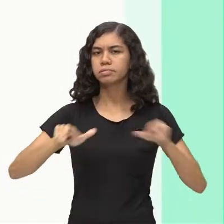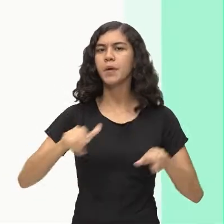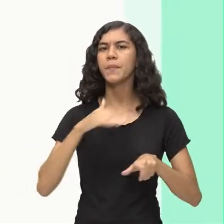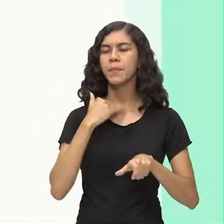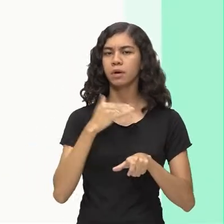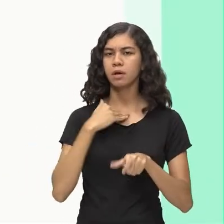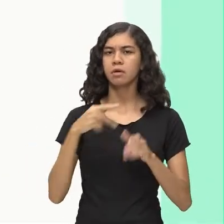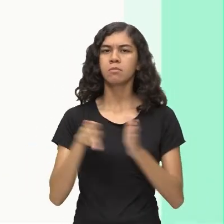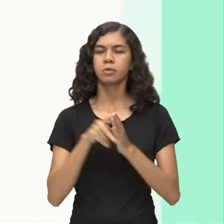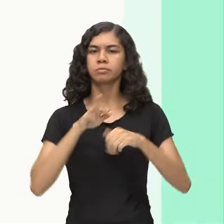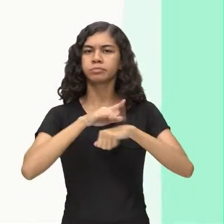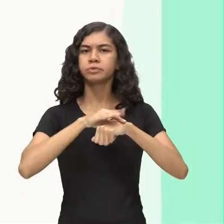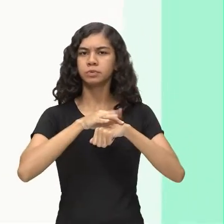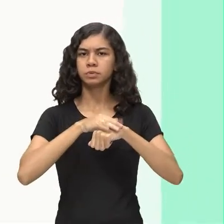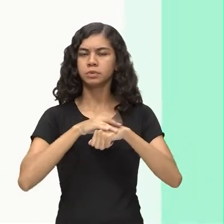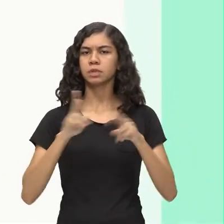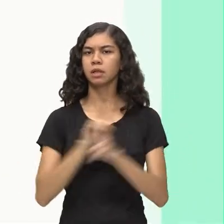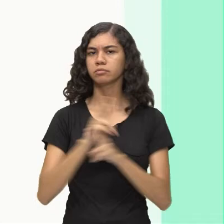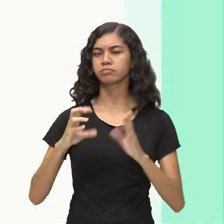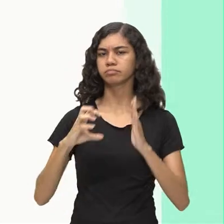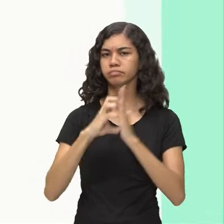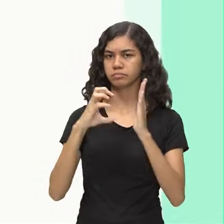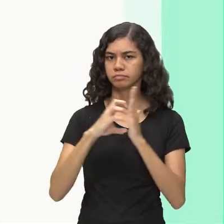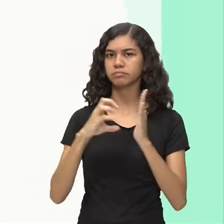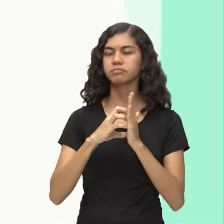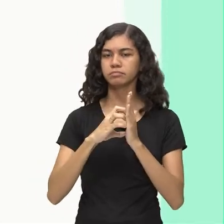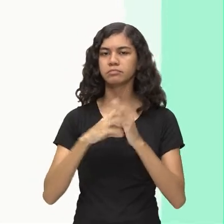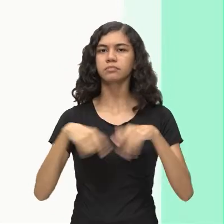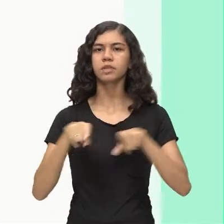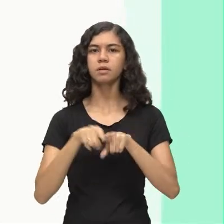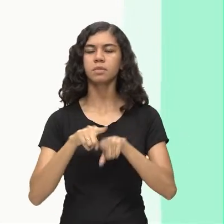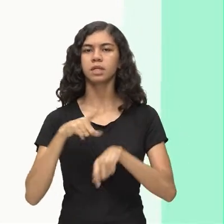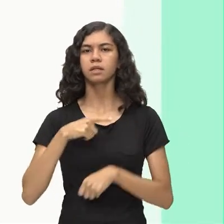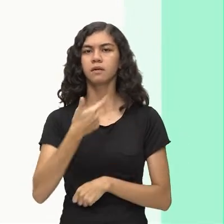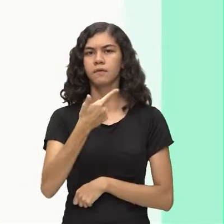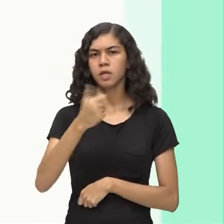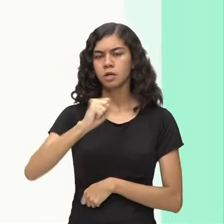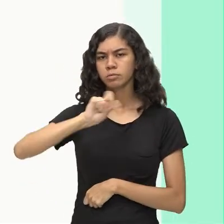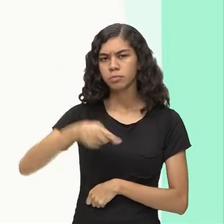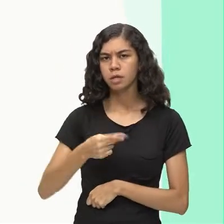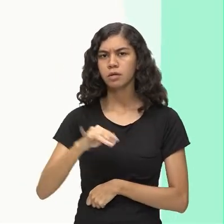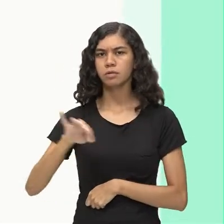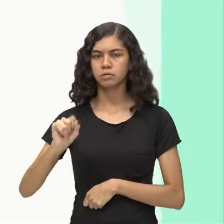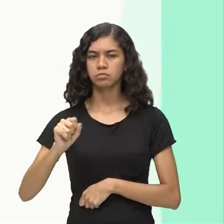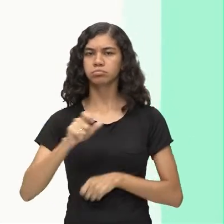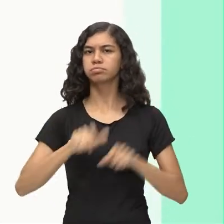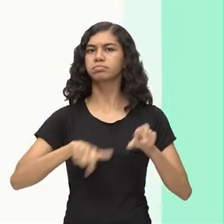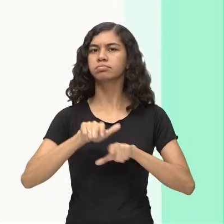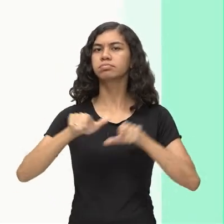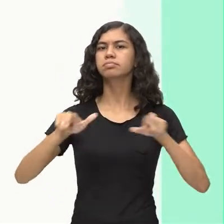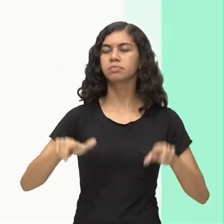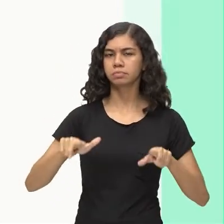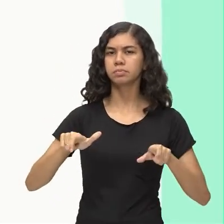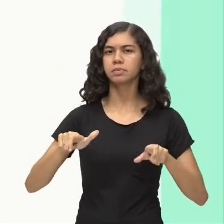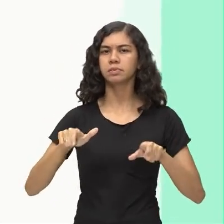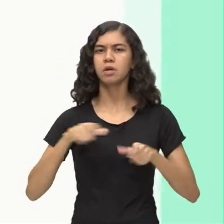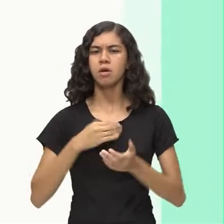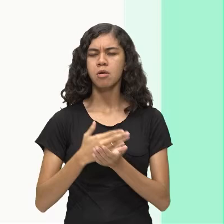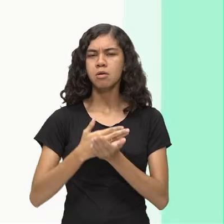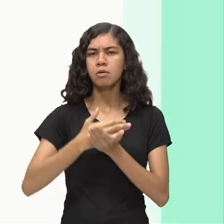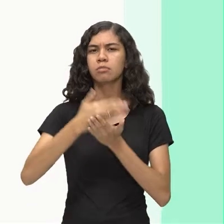foram relacionadas à AIDS. Tivemos 28 milhões de pessoas que estavam acessando a